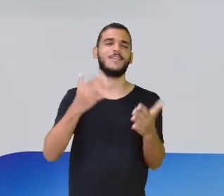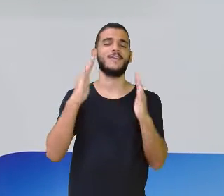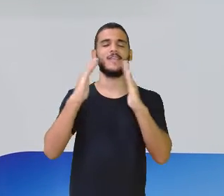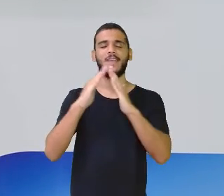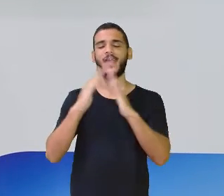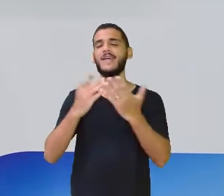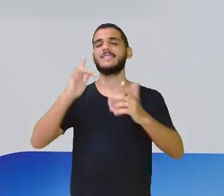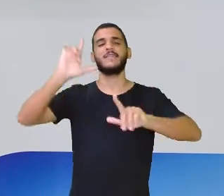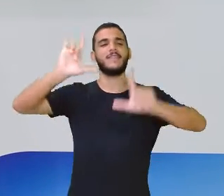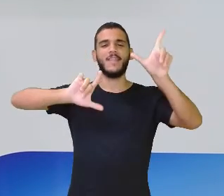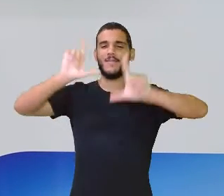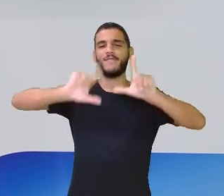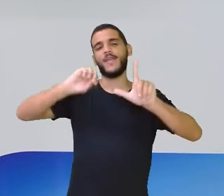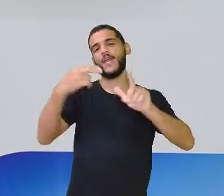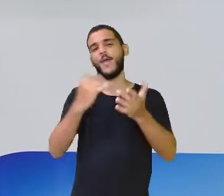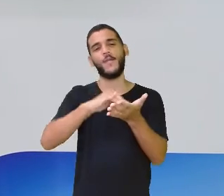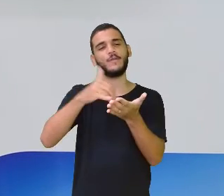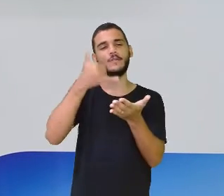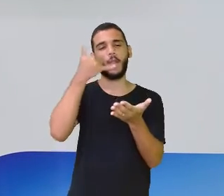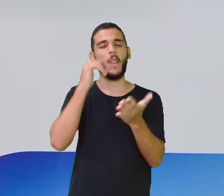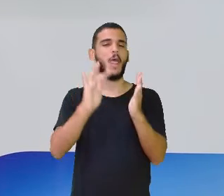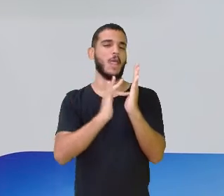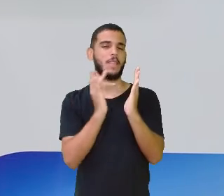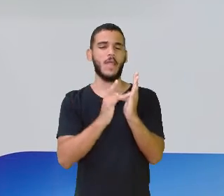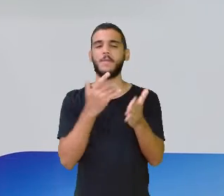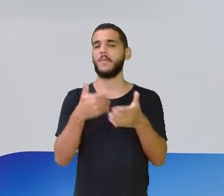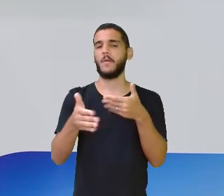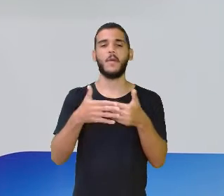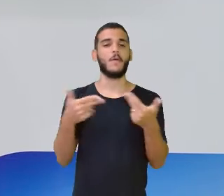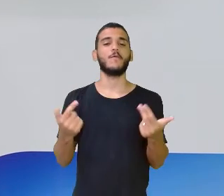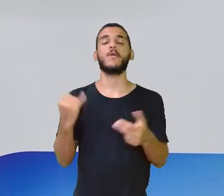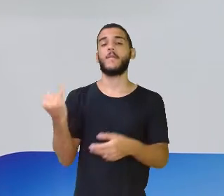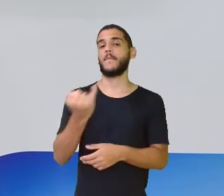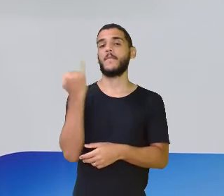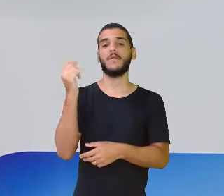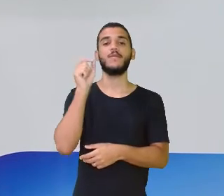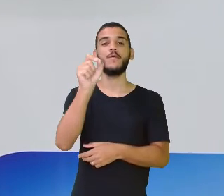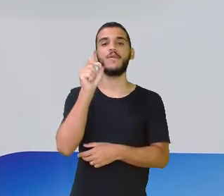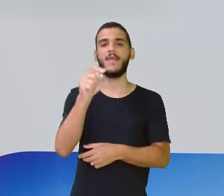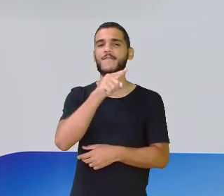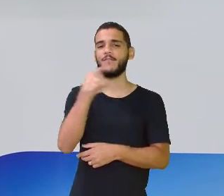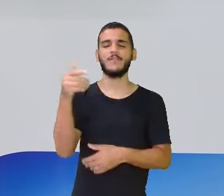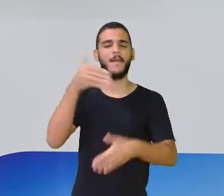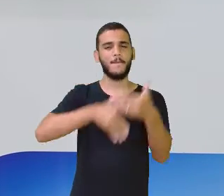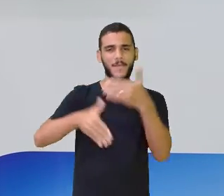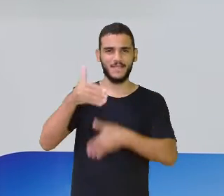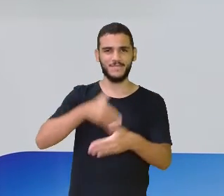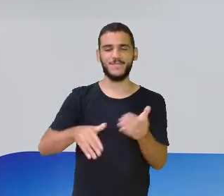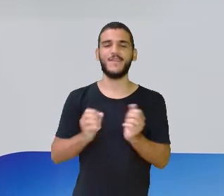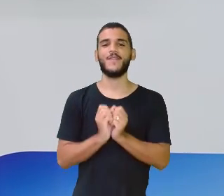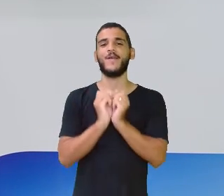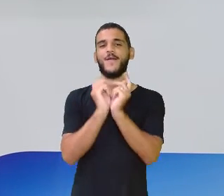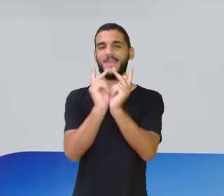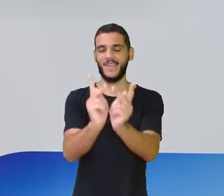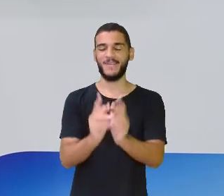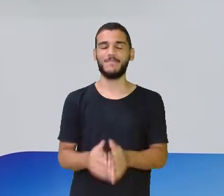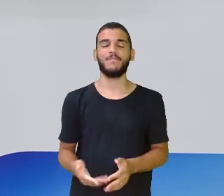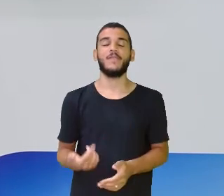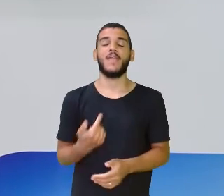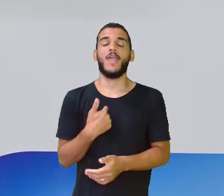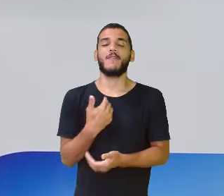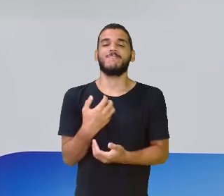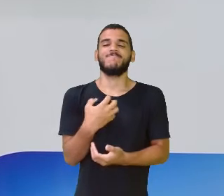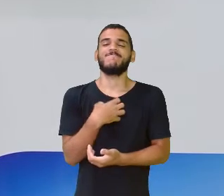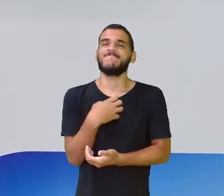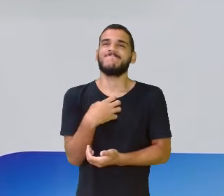da TV, a telinha do celular, do tablet, mas o que importa é que vocês estão aí. Tenho sentido a falta daquele bom